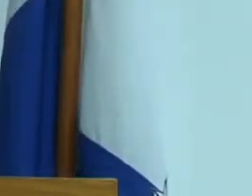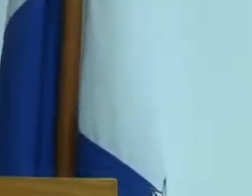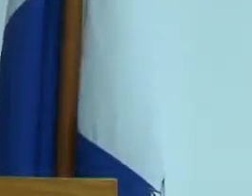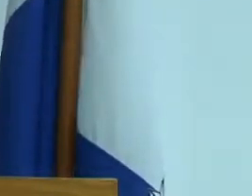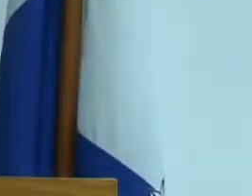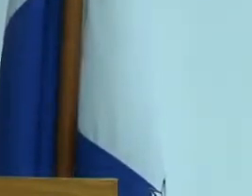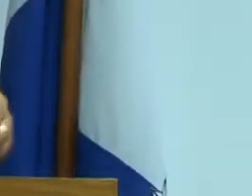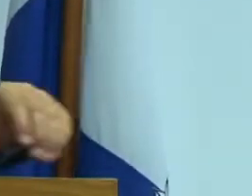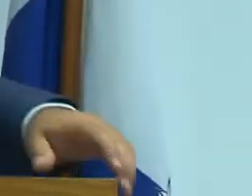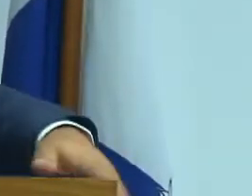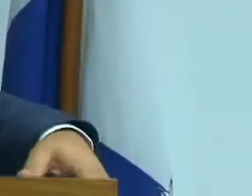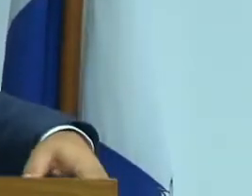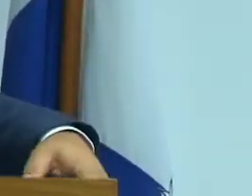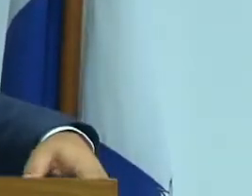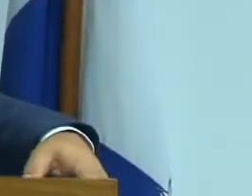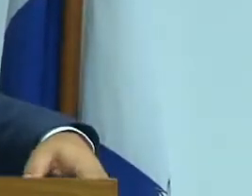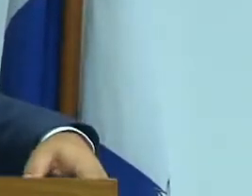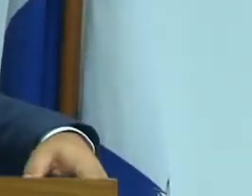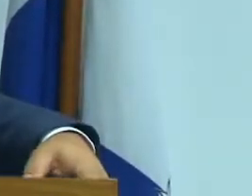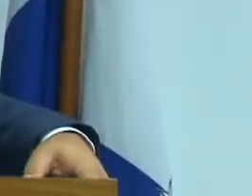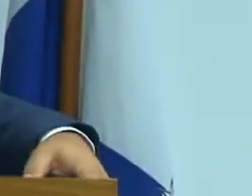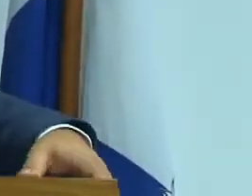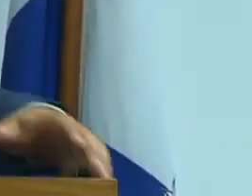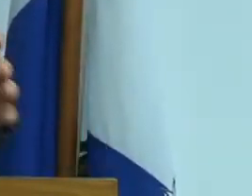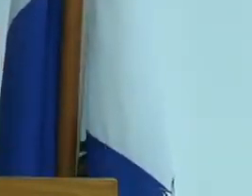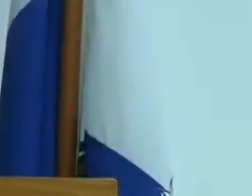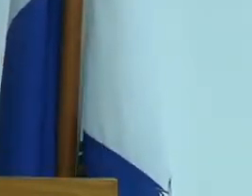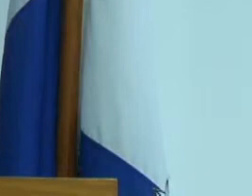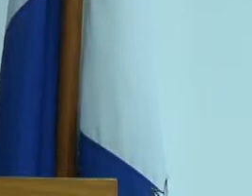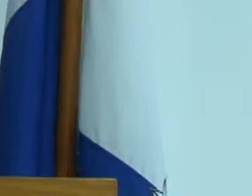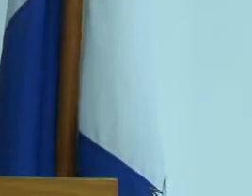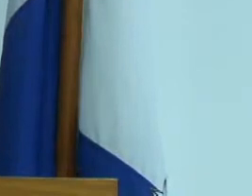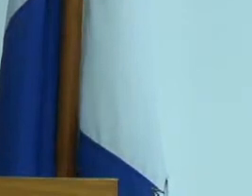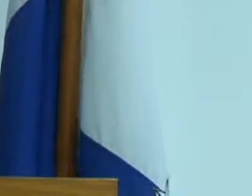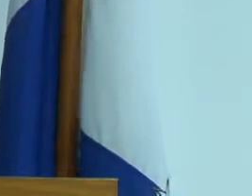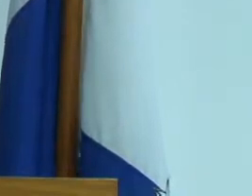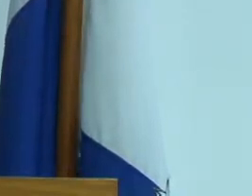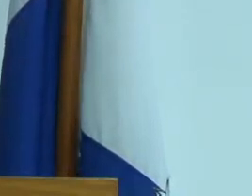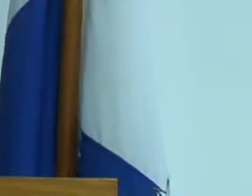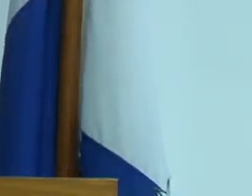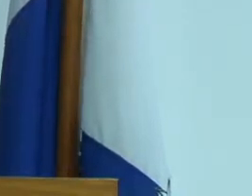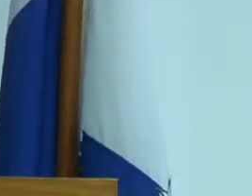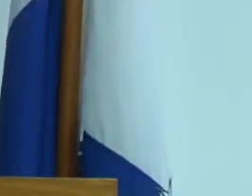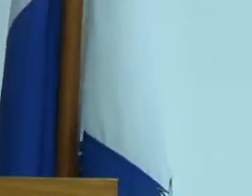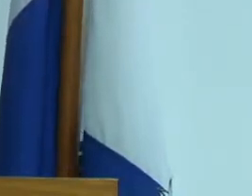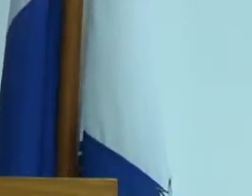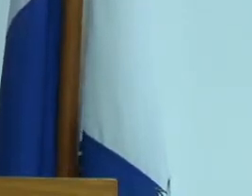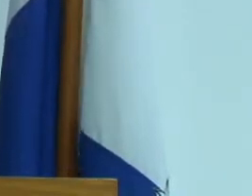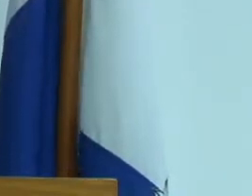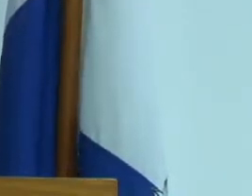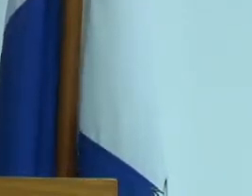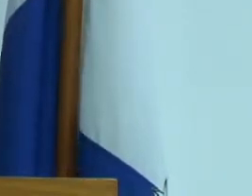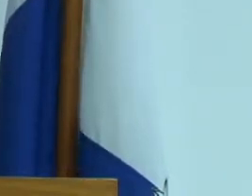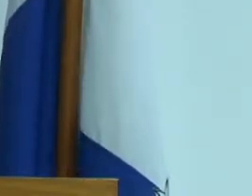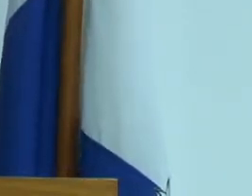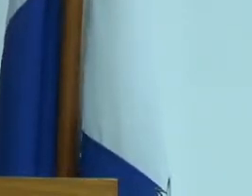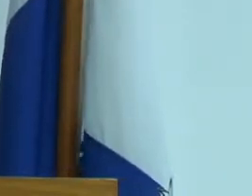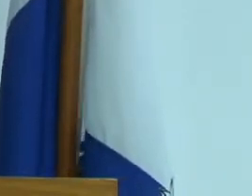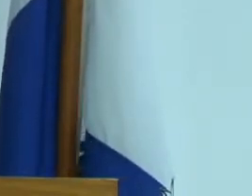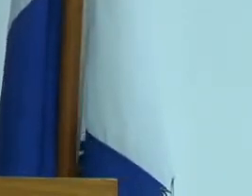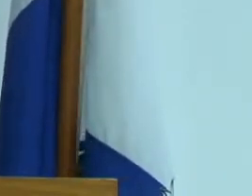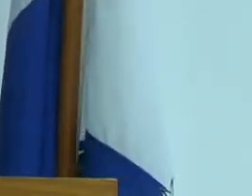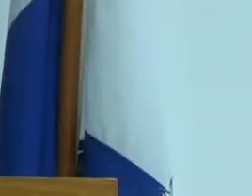e não respeitam o sinal de trânsito, colocando em risco pedestres, idosos, que também passam por